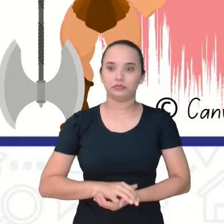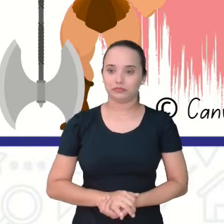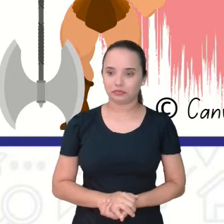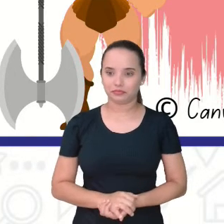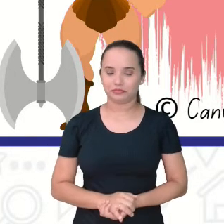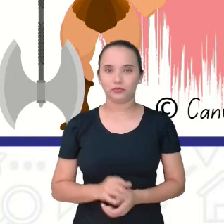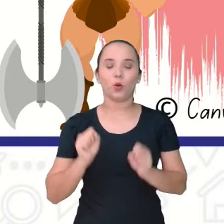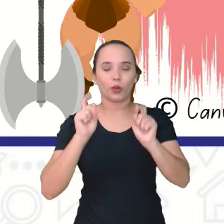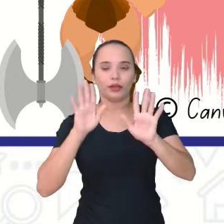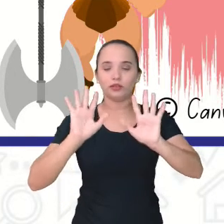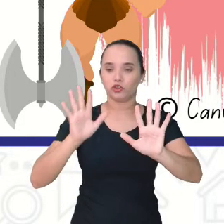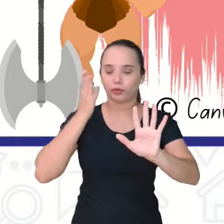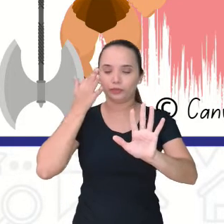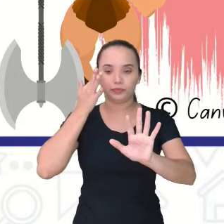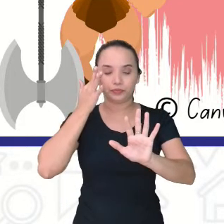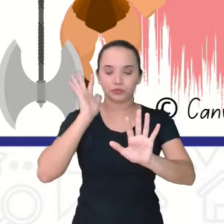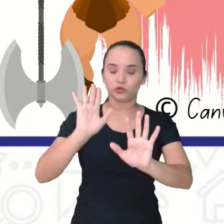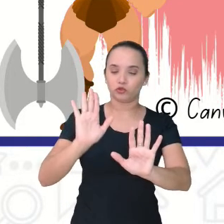Pronto, foi.